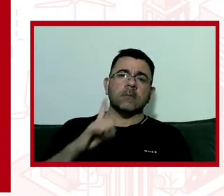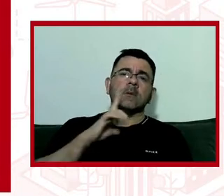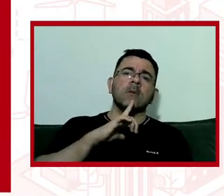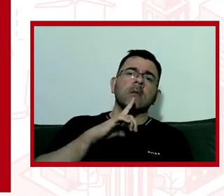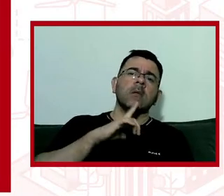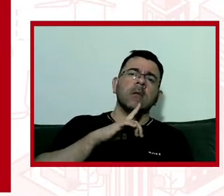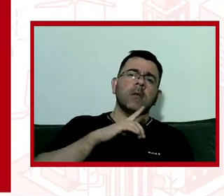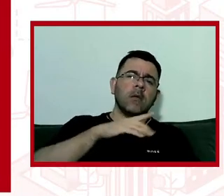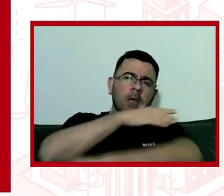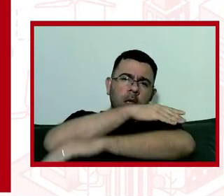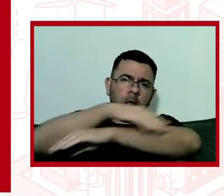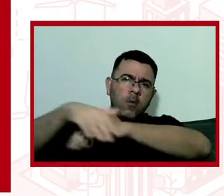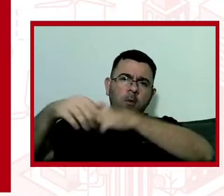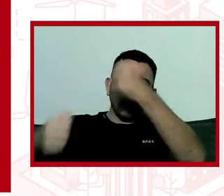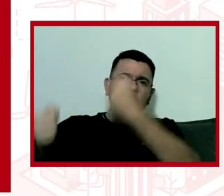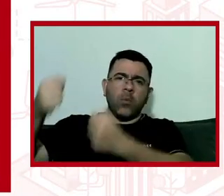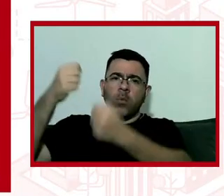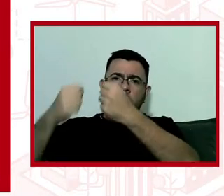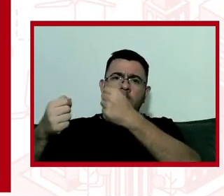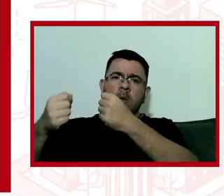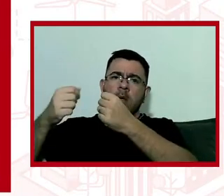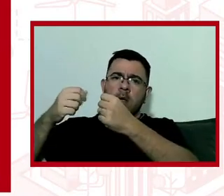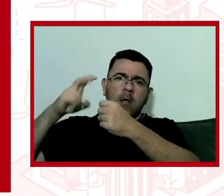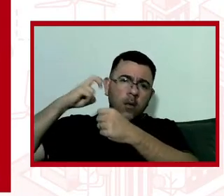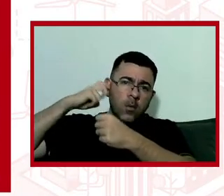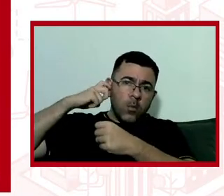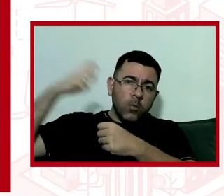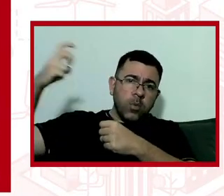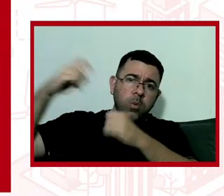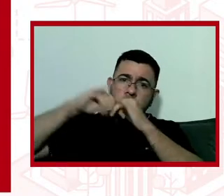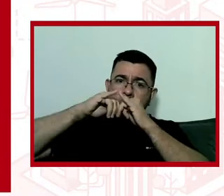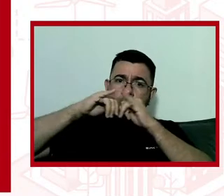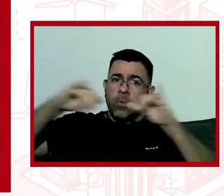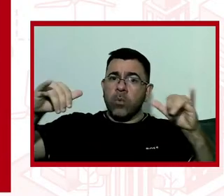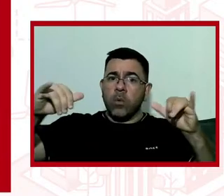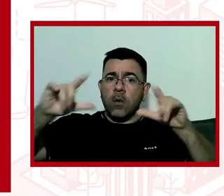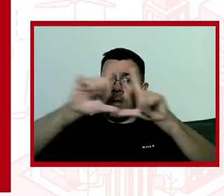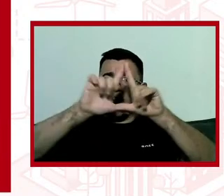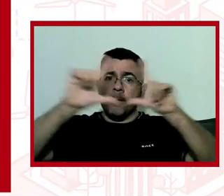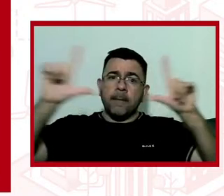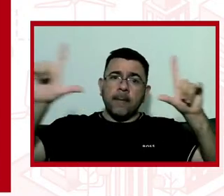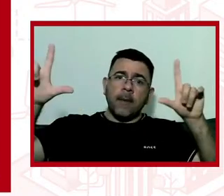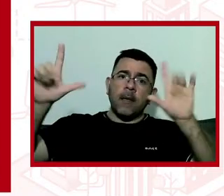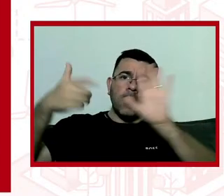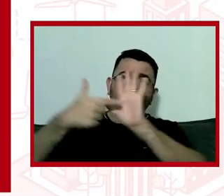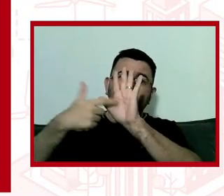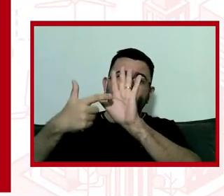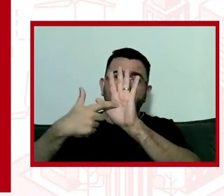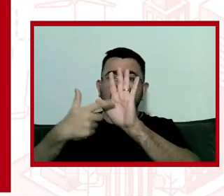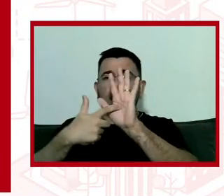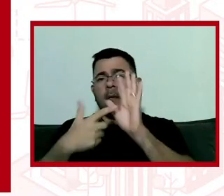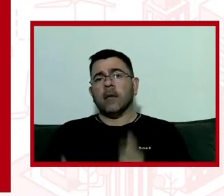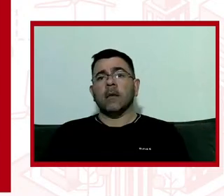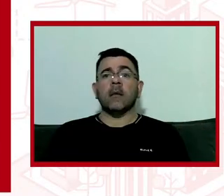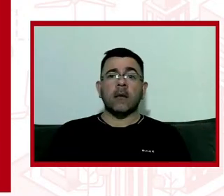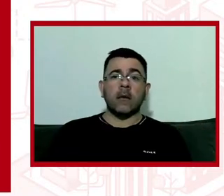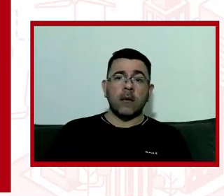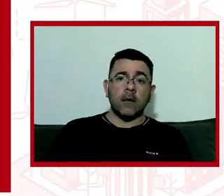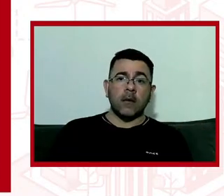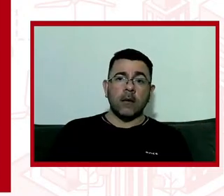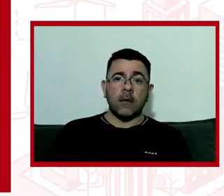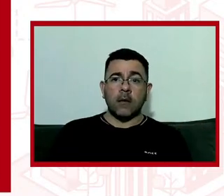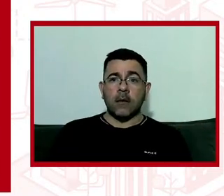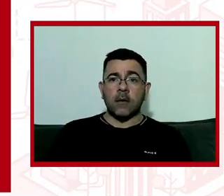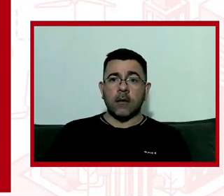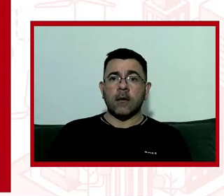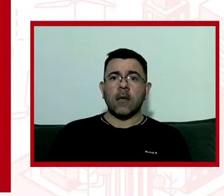eh de panfleto de de de faixa eh de tudo que é para ser feito de forma assim eh analógica